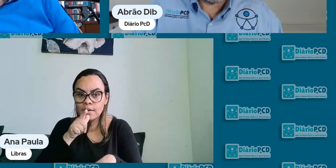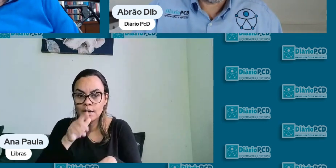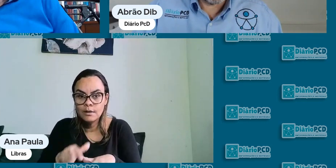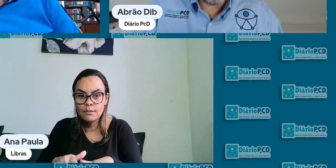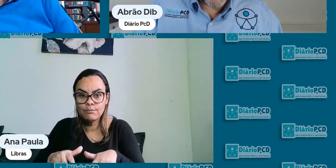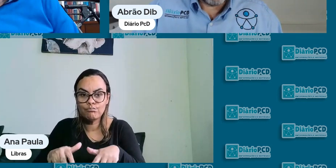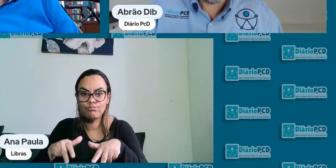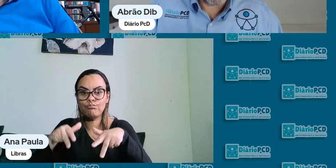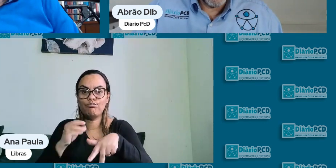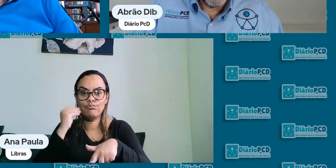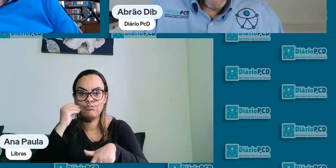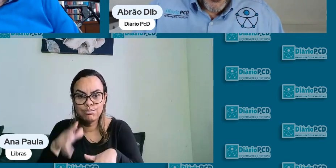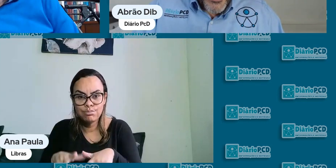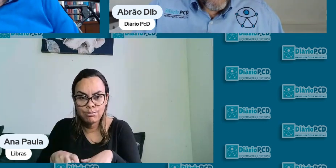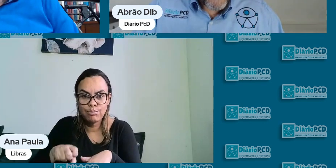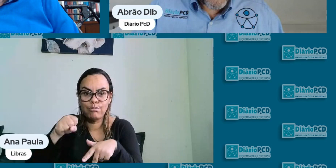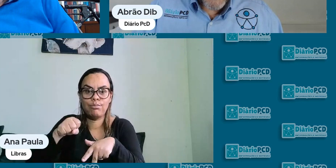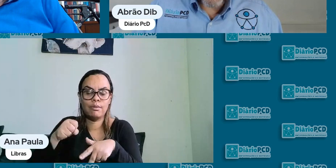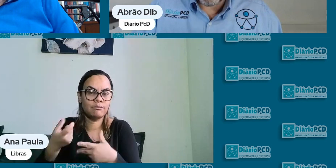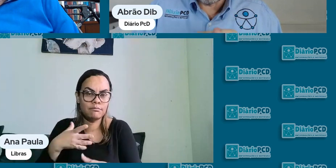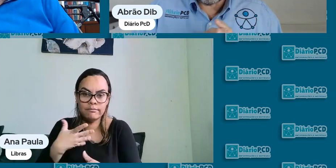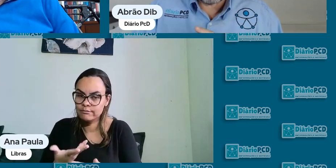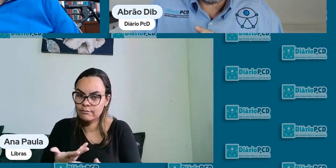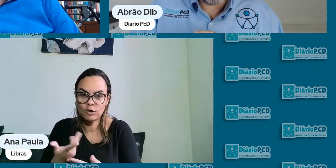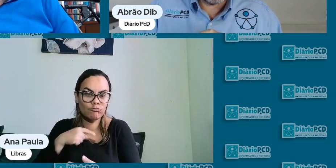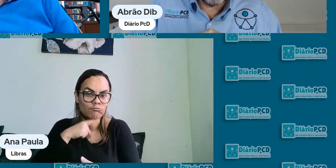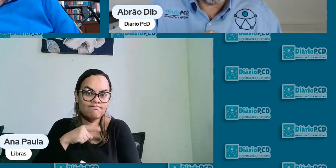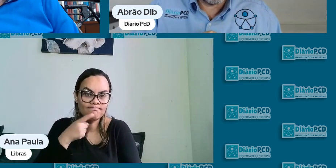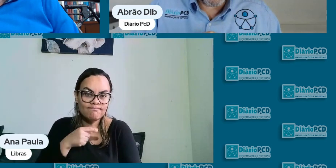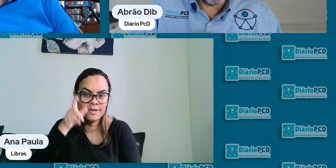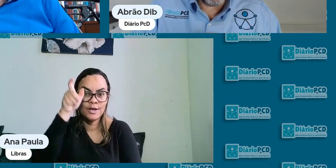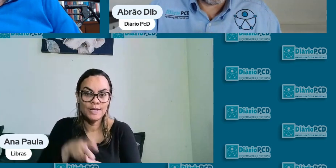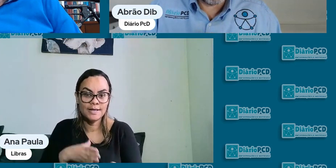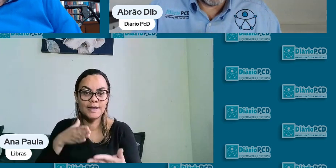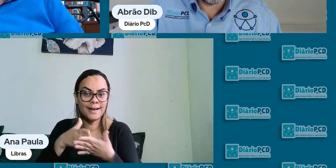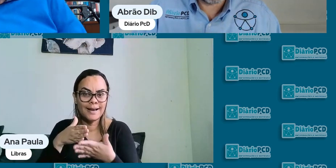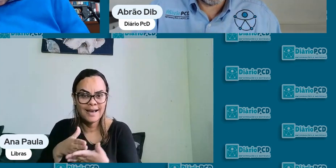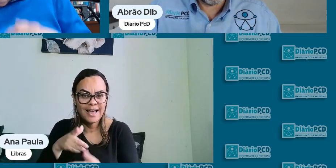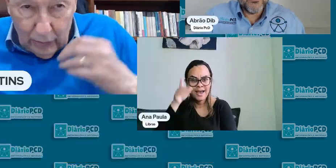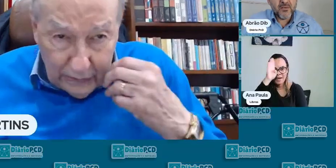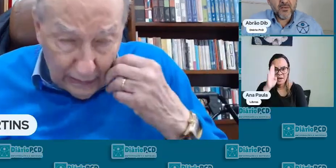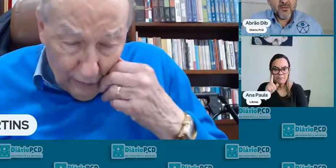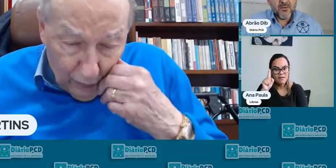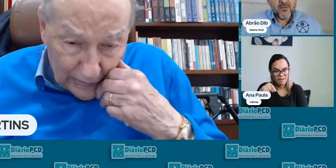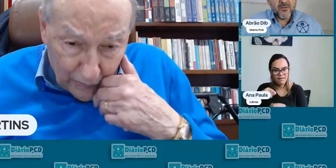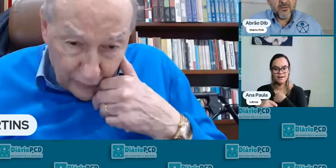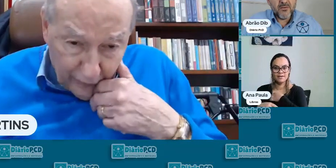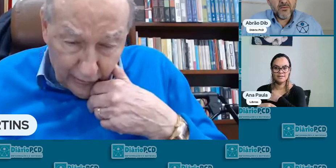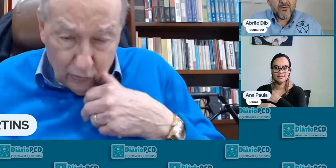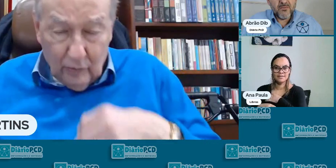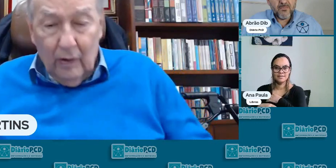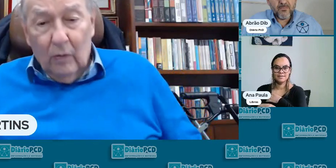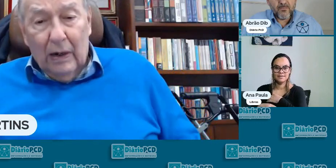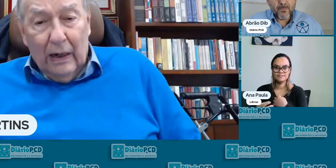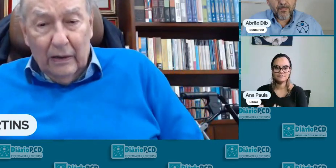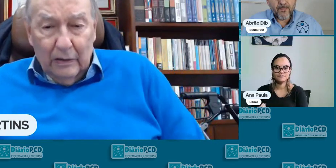levantar-se e puxando a alça. É isso que o cidadão brasileiro está enfrentando hoje no Brasil, professor Ives? Nós, de certa forma, estamos